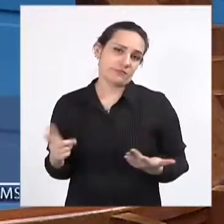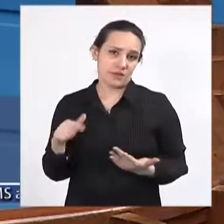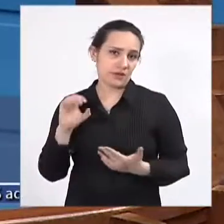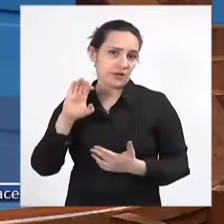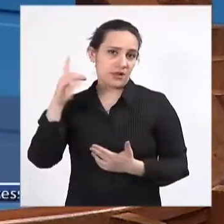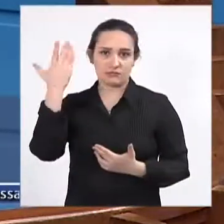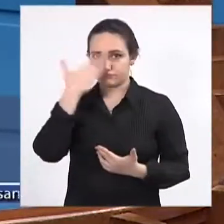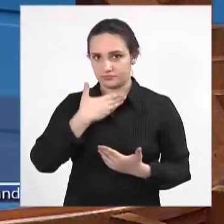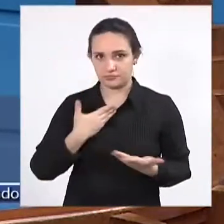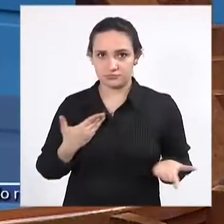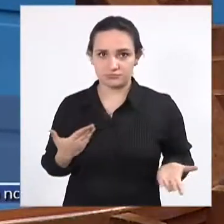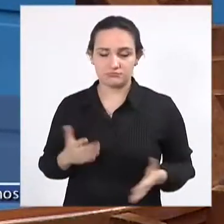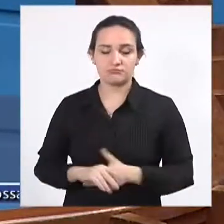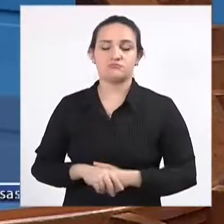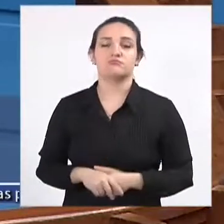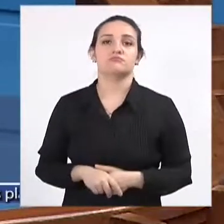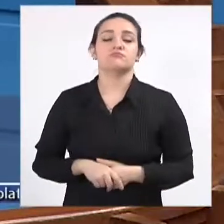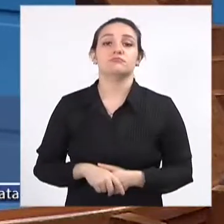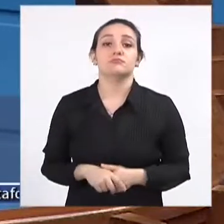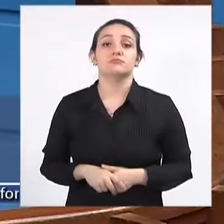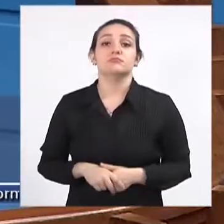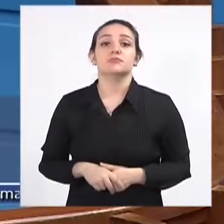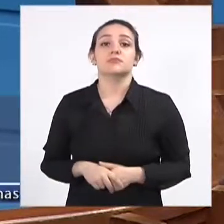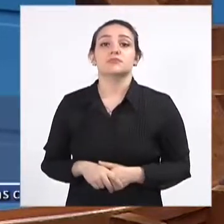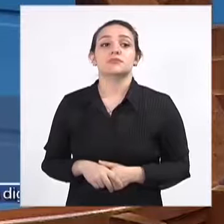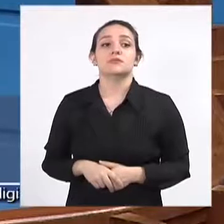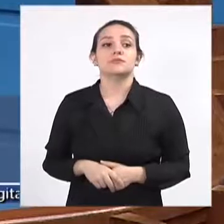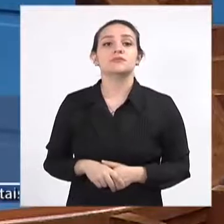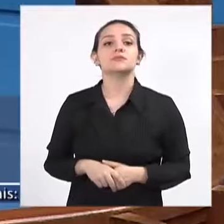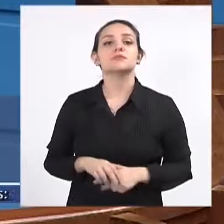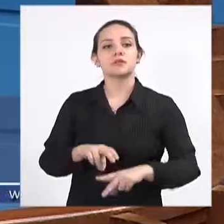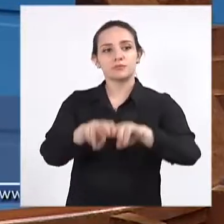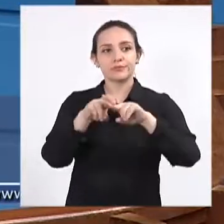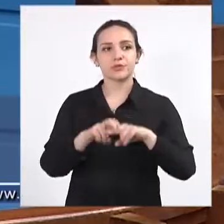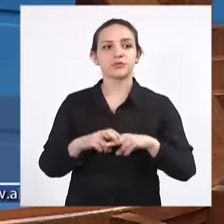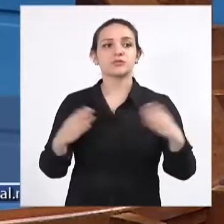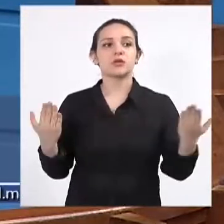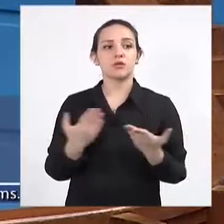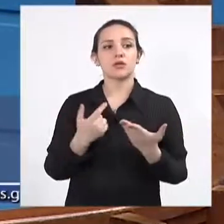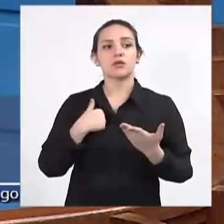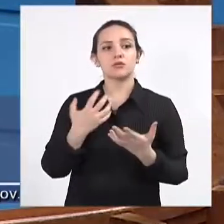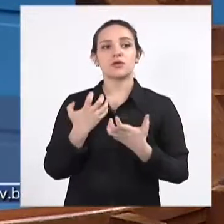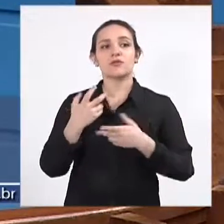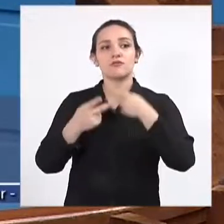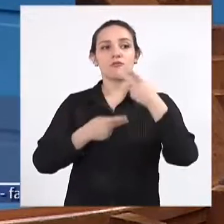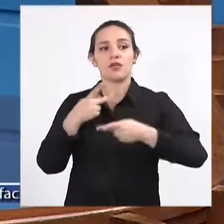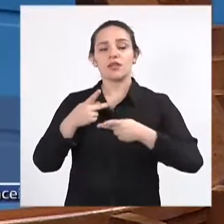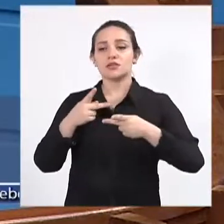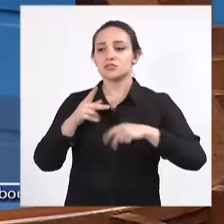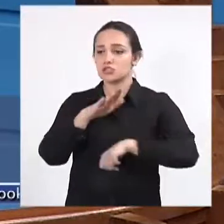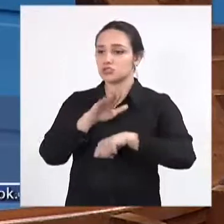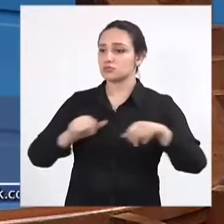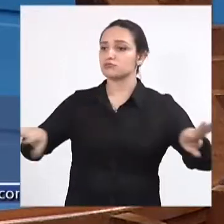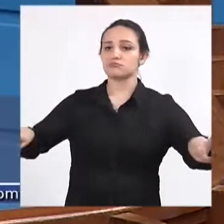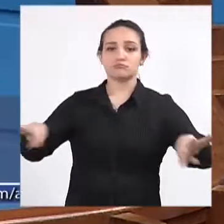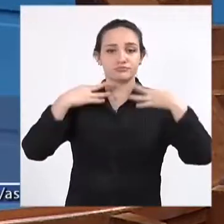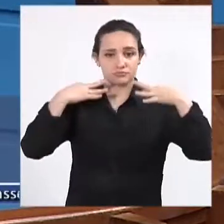fato. E nós, então, queremos fazer esse pronunciamento hoje no sentido de chamar a